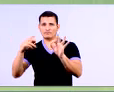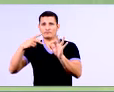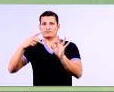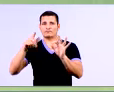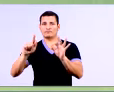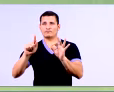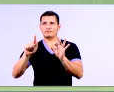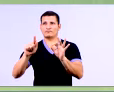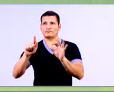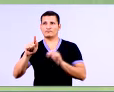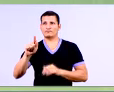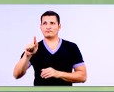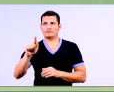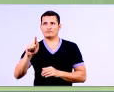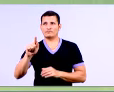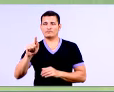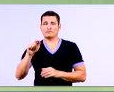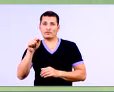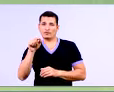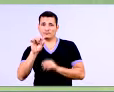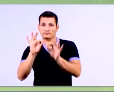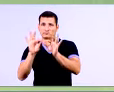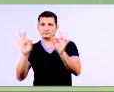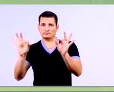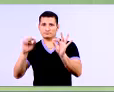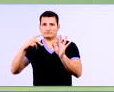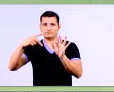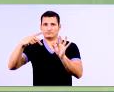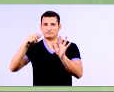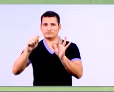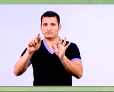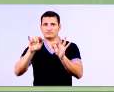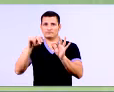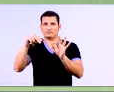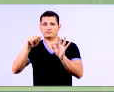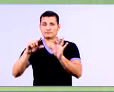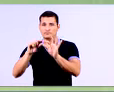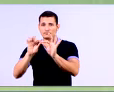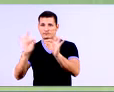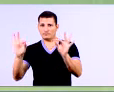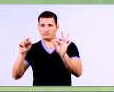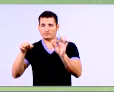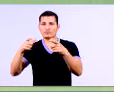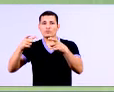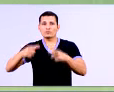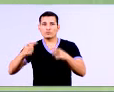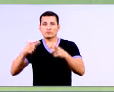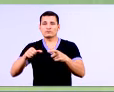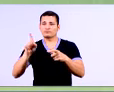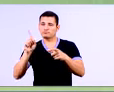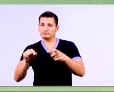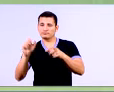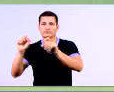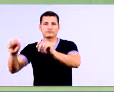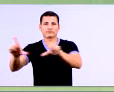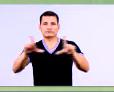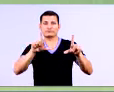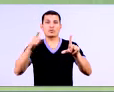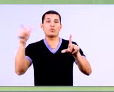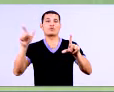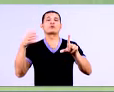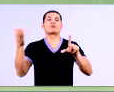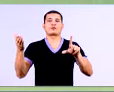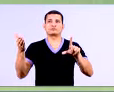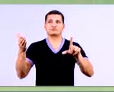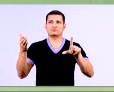página, é onde vocês colocarão um endereço para onde esse link deve levar. Aqui, em